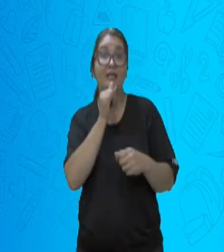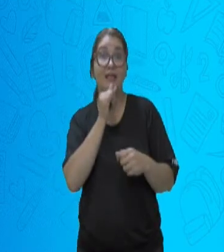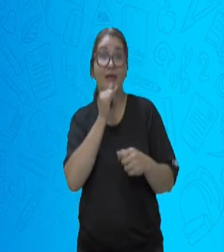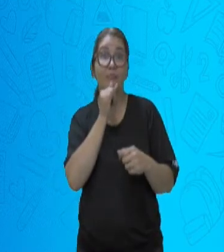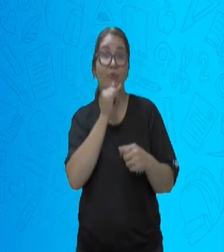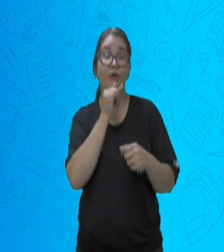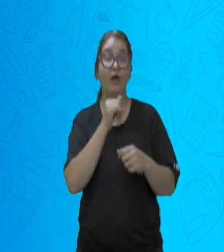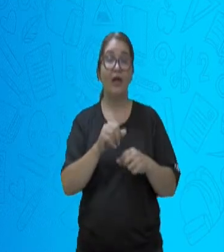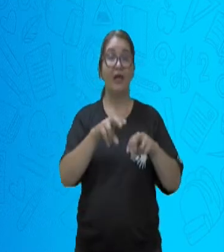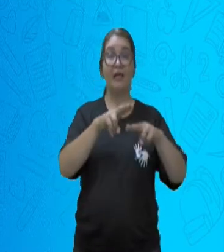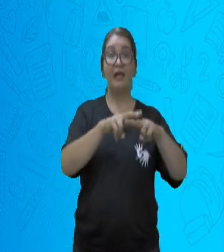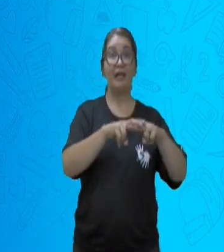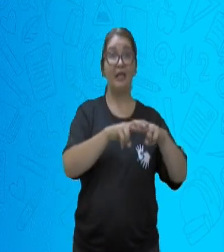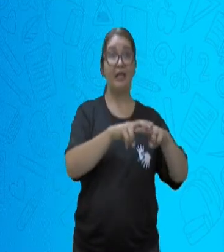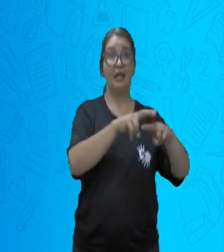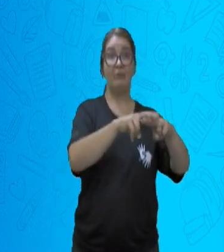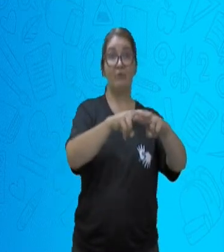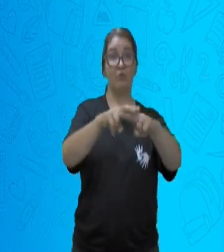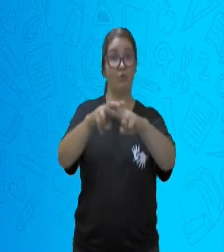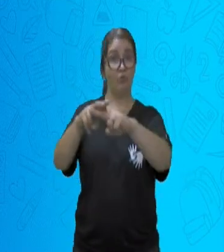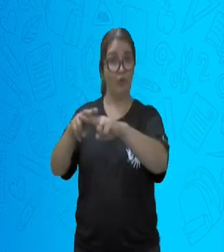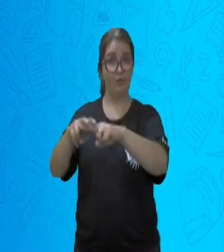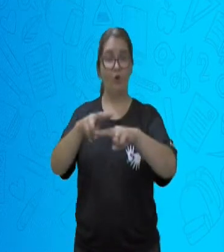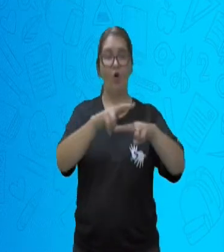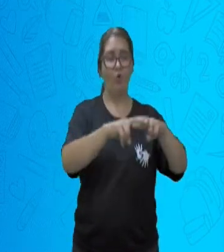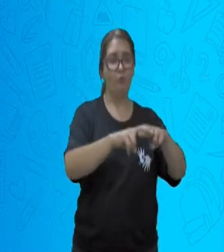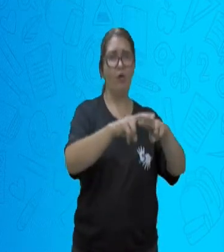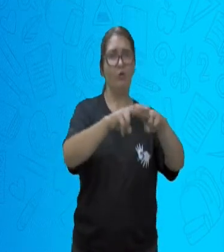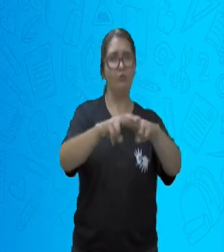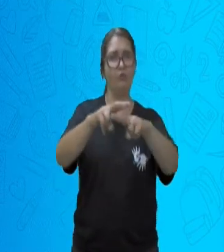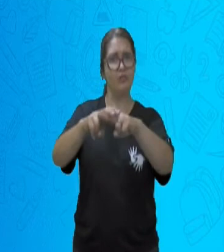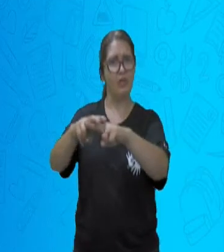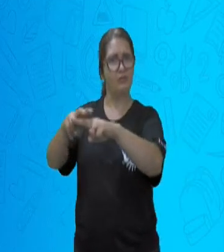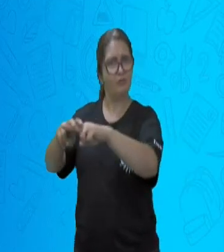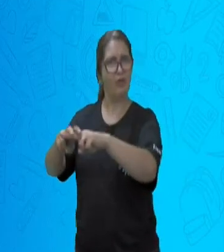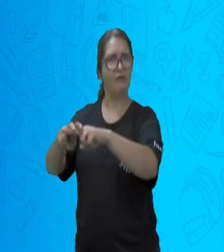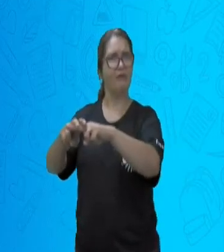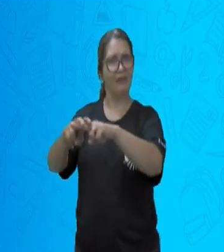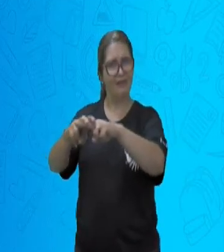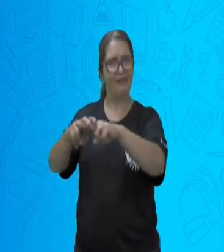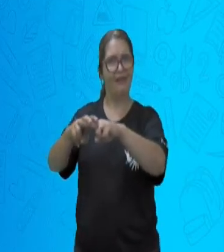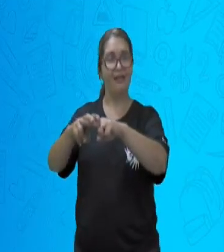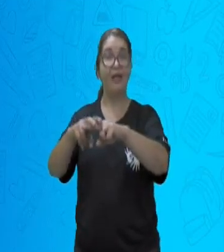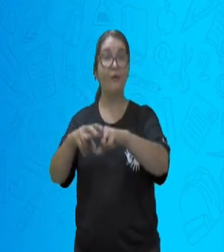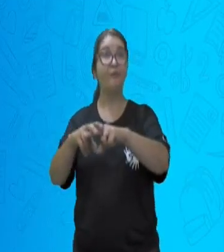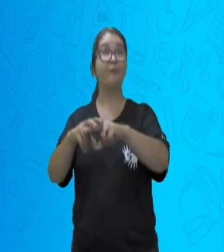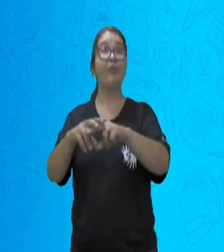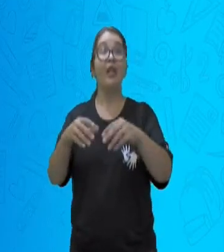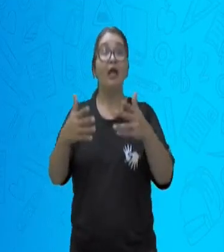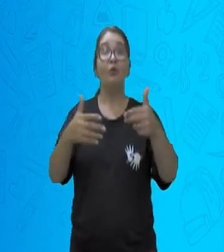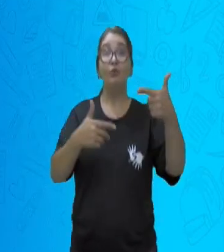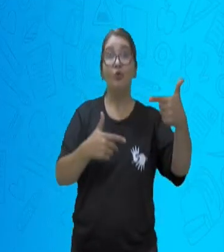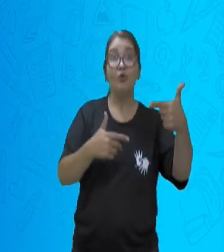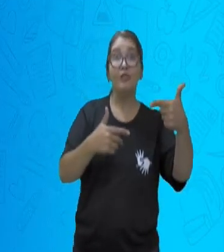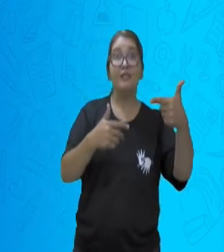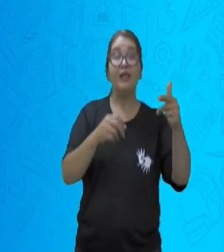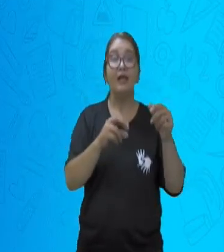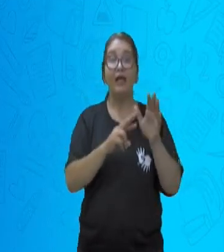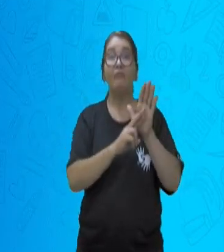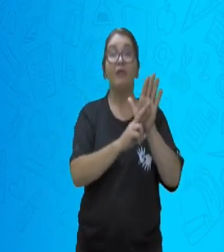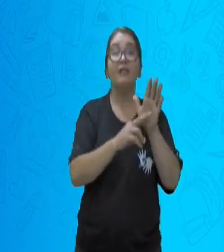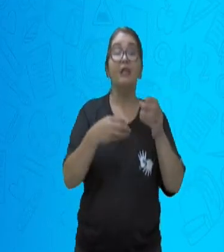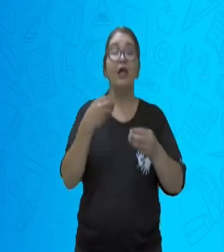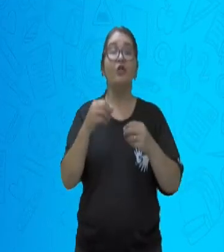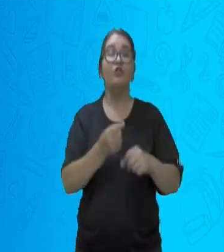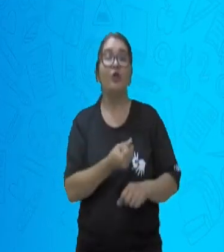preciso entender essas situações. O número 2, quantas vezes esse número vai se repetir? E o número